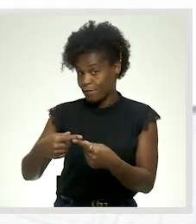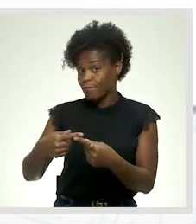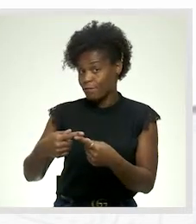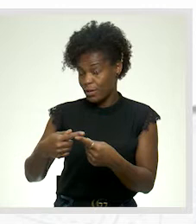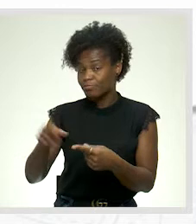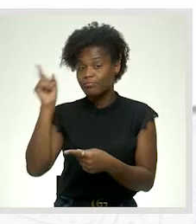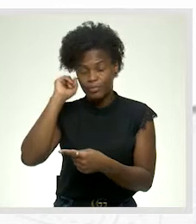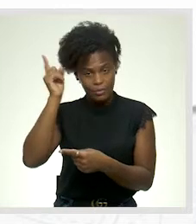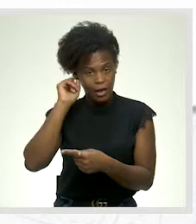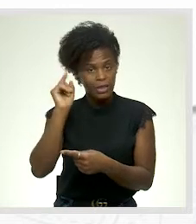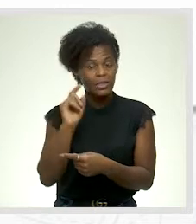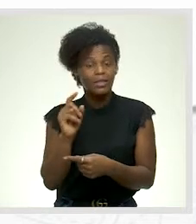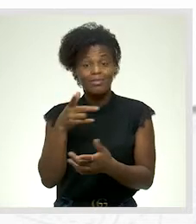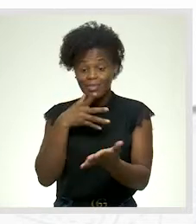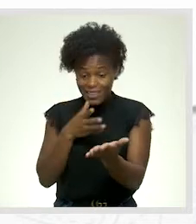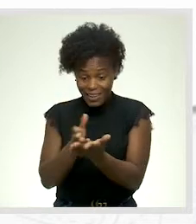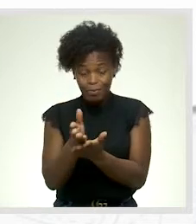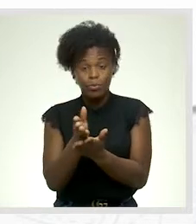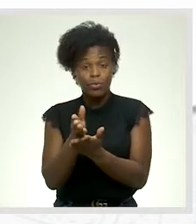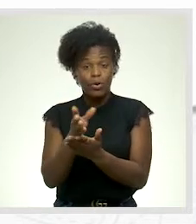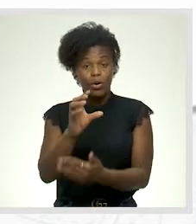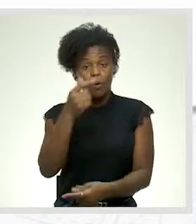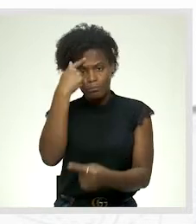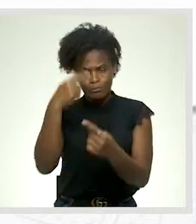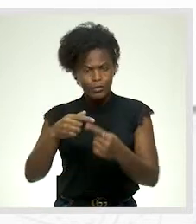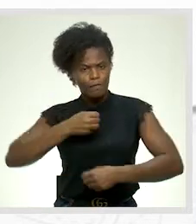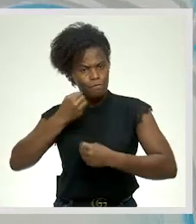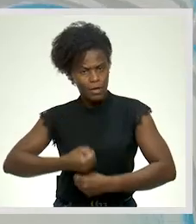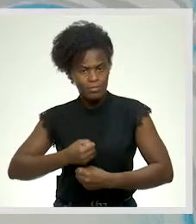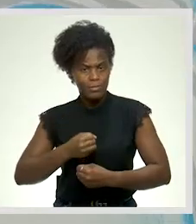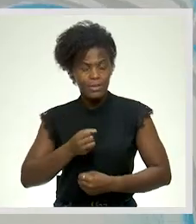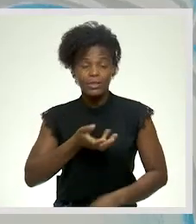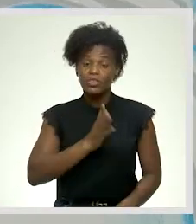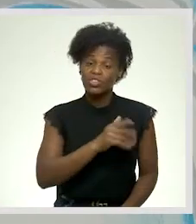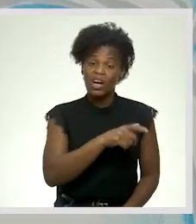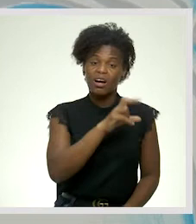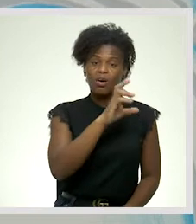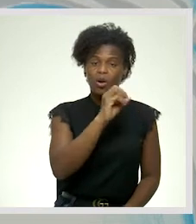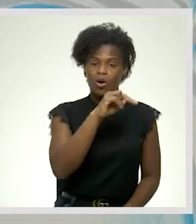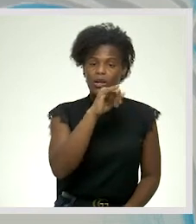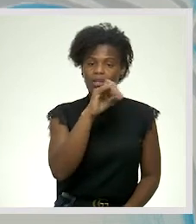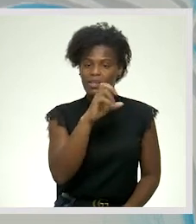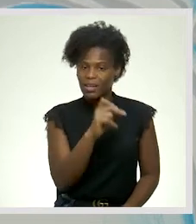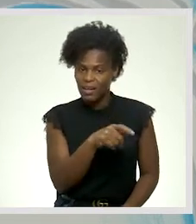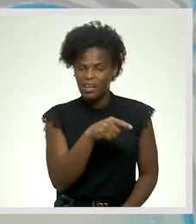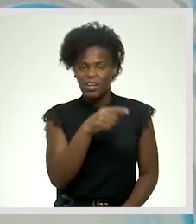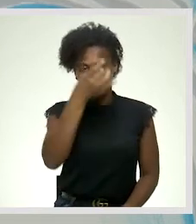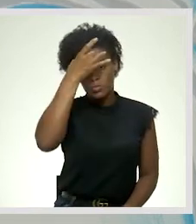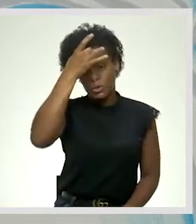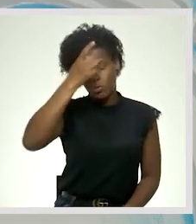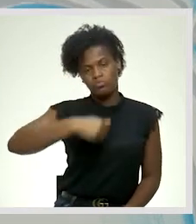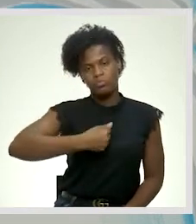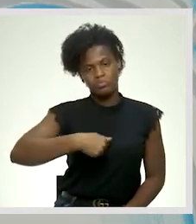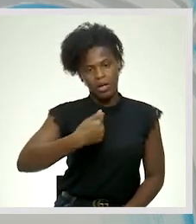muito importante. Você tem que ser direto, objetivo, firme. Já na crónica, a